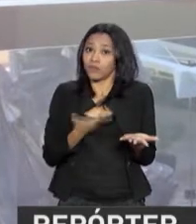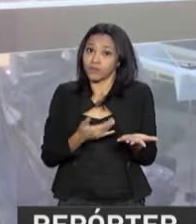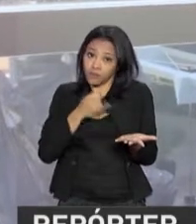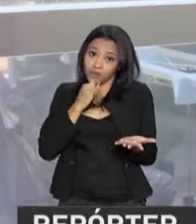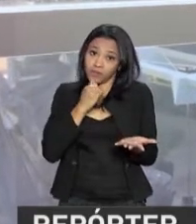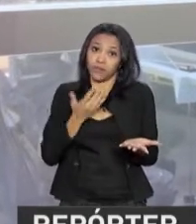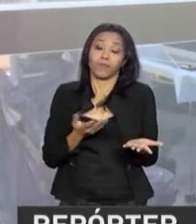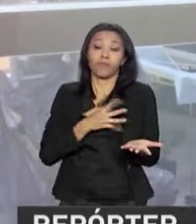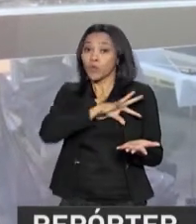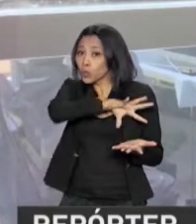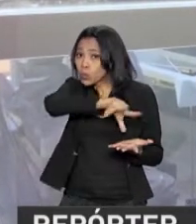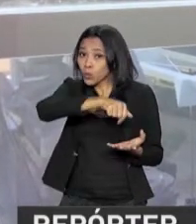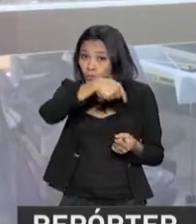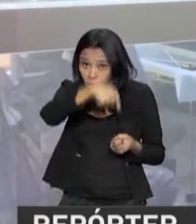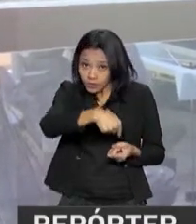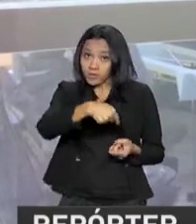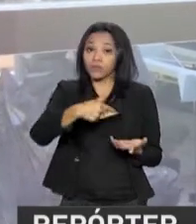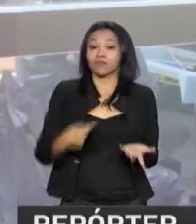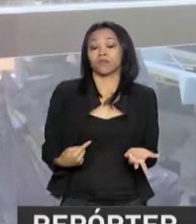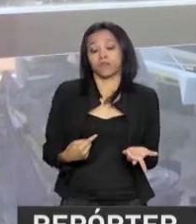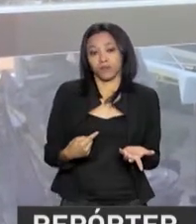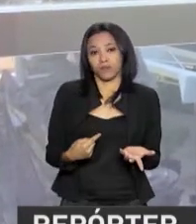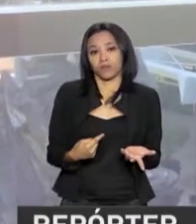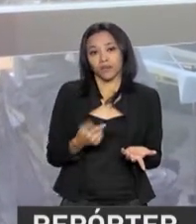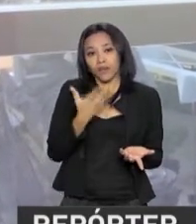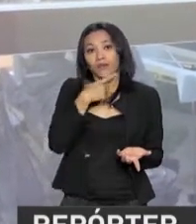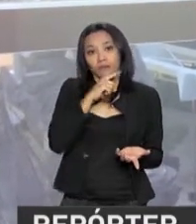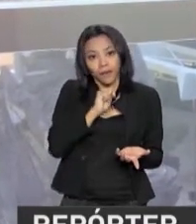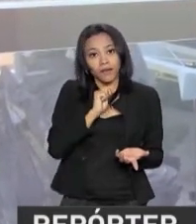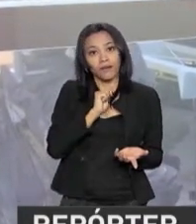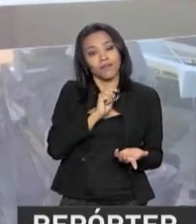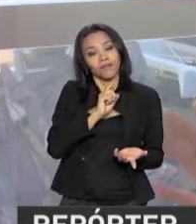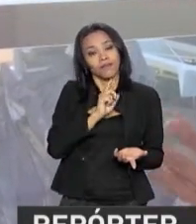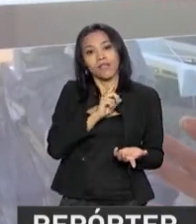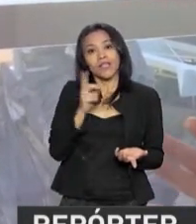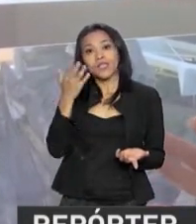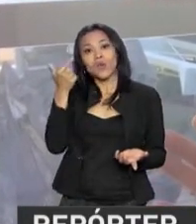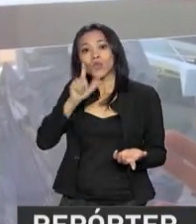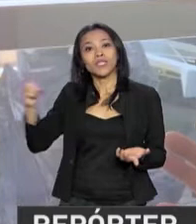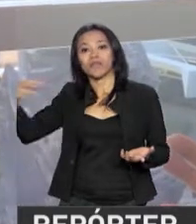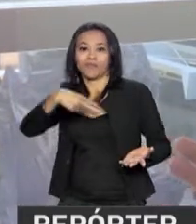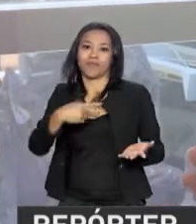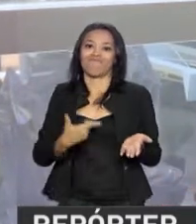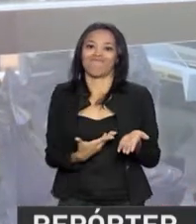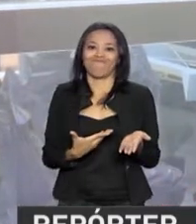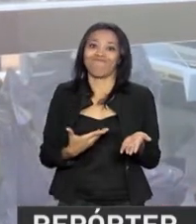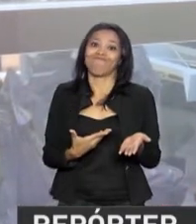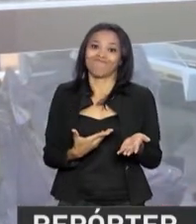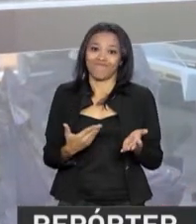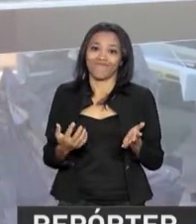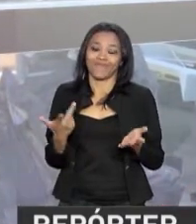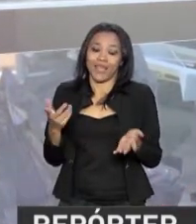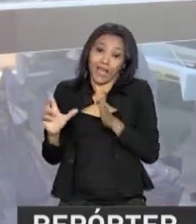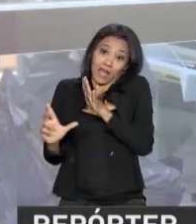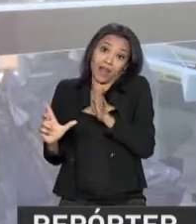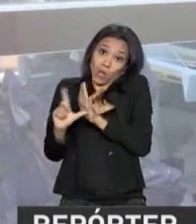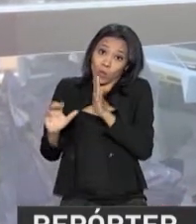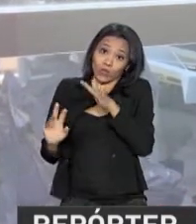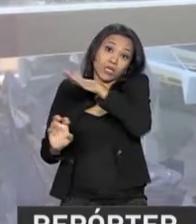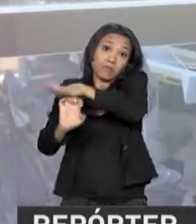exemplo. Todos esses pagamentos, quem está concedendo crédito não consegue enxergar. E isso